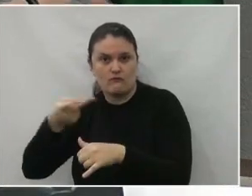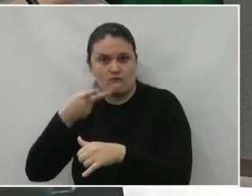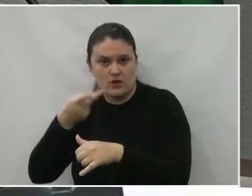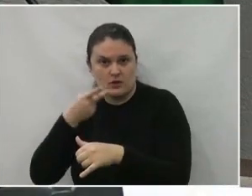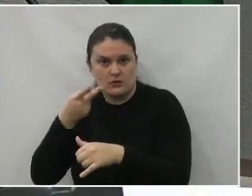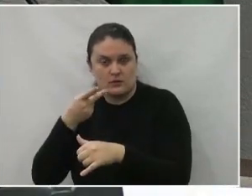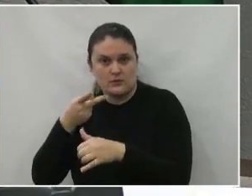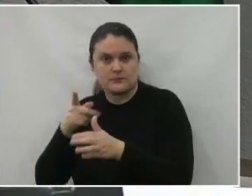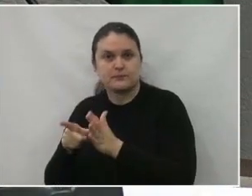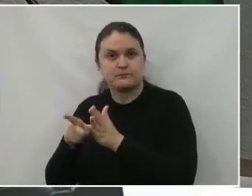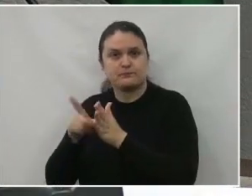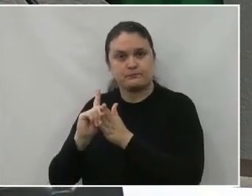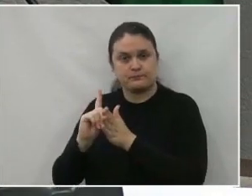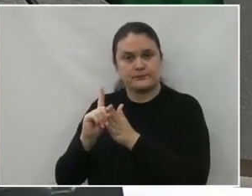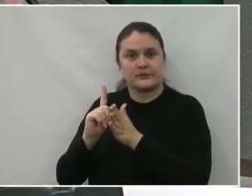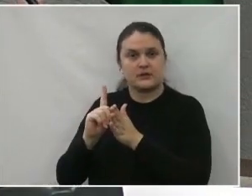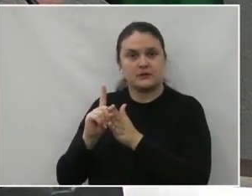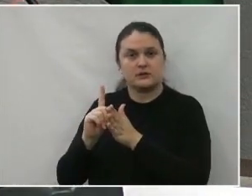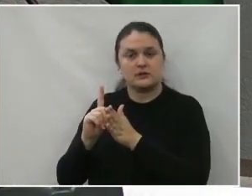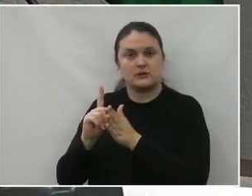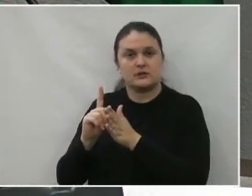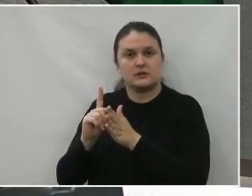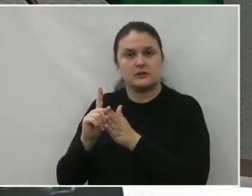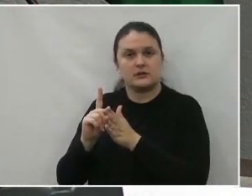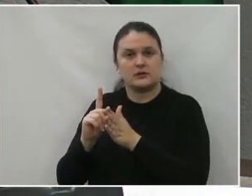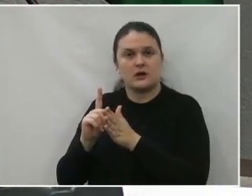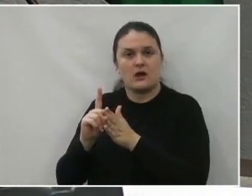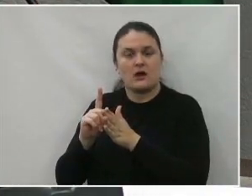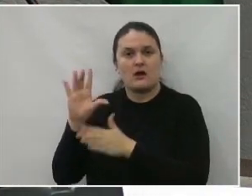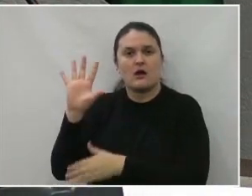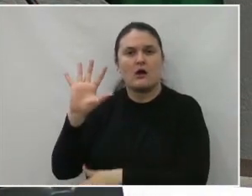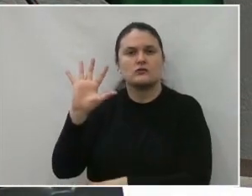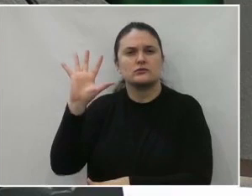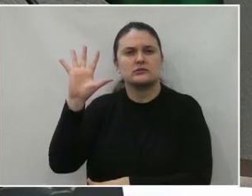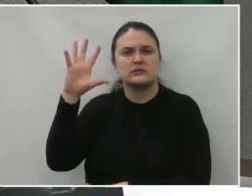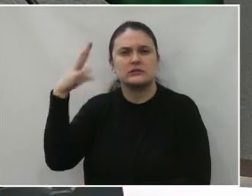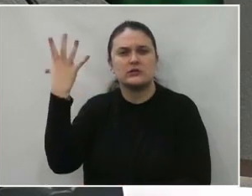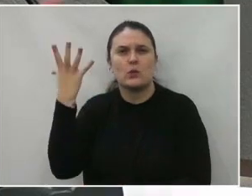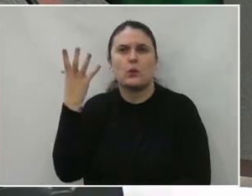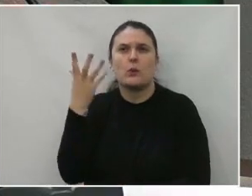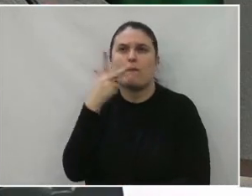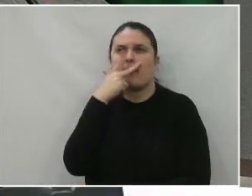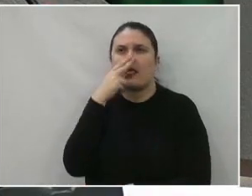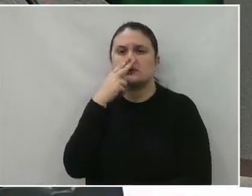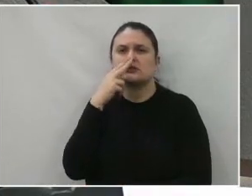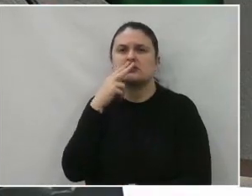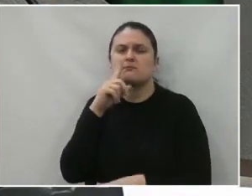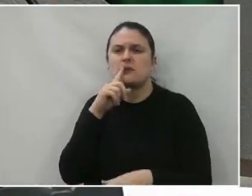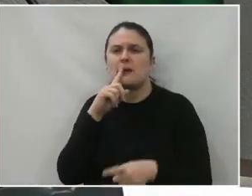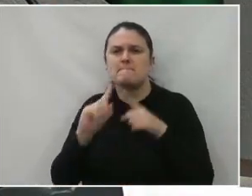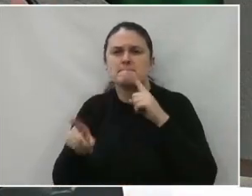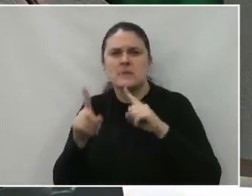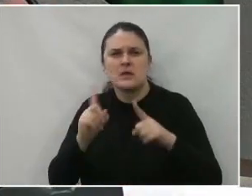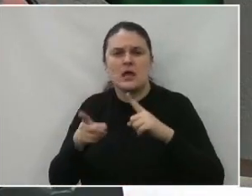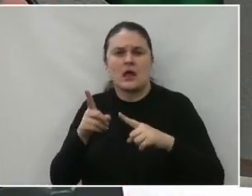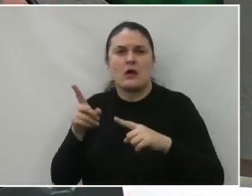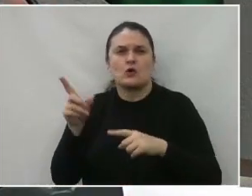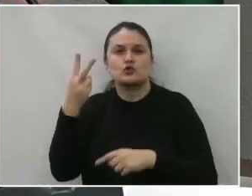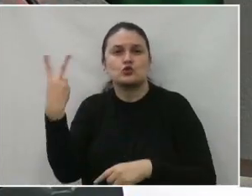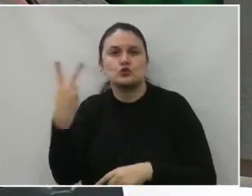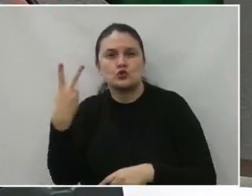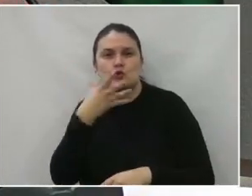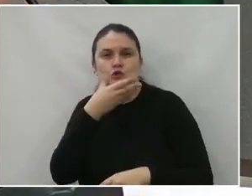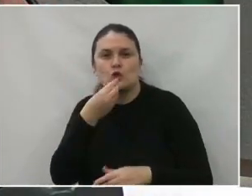ato, houveram agressões, houveram Inclusive, os meliantes estavam muito